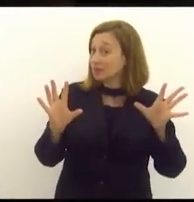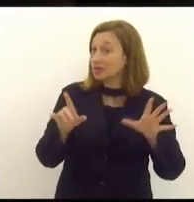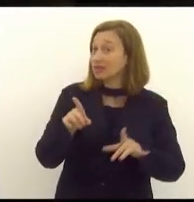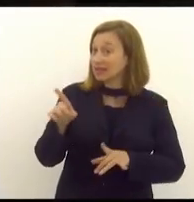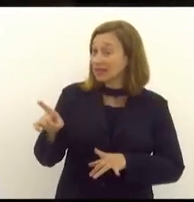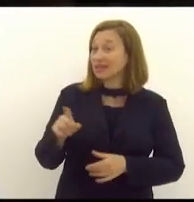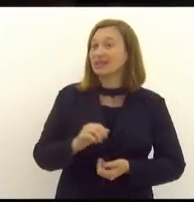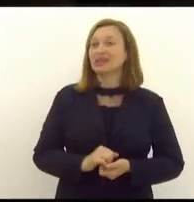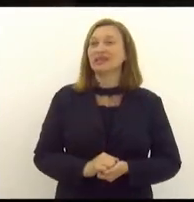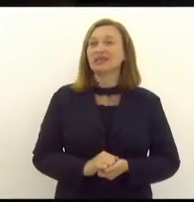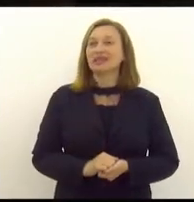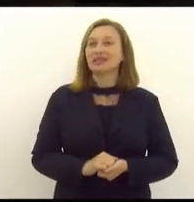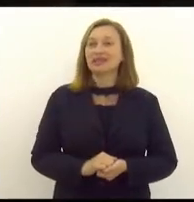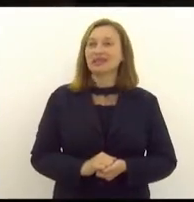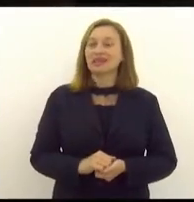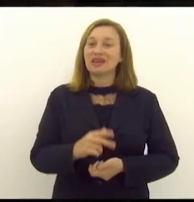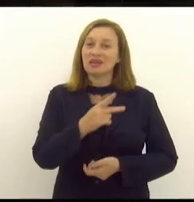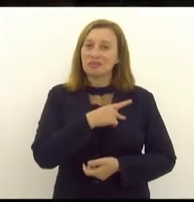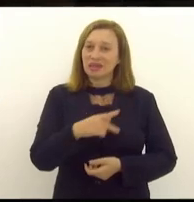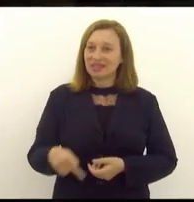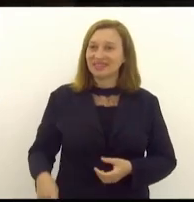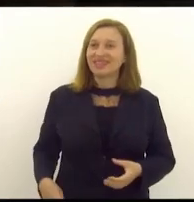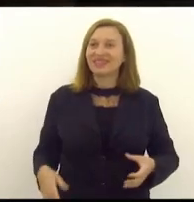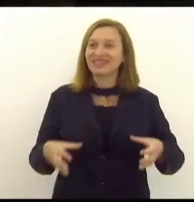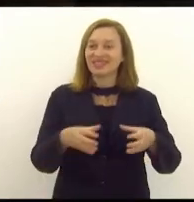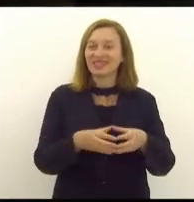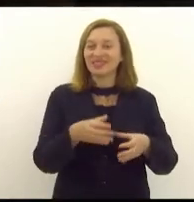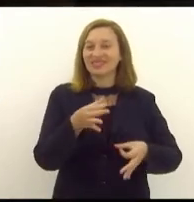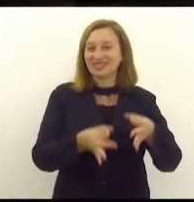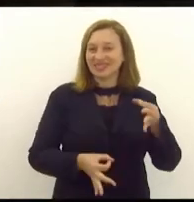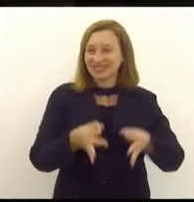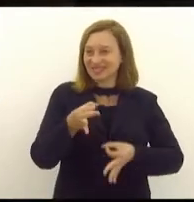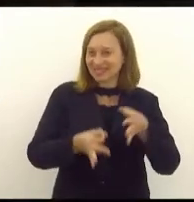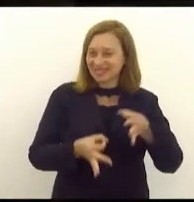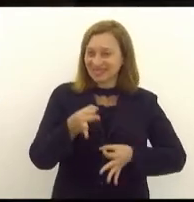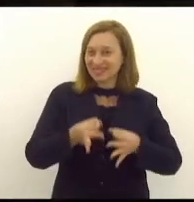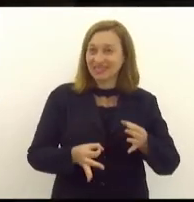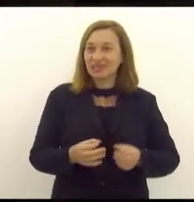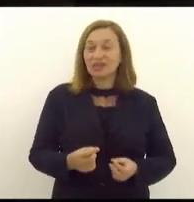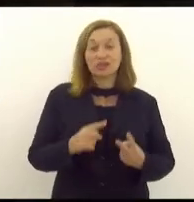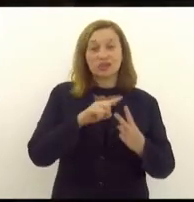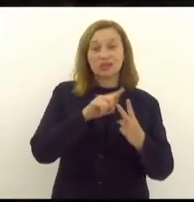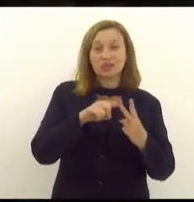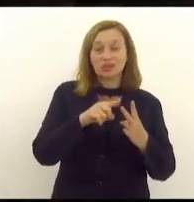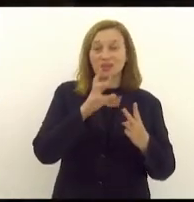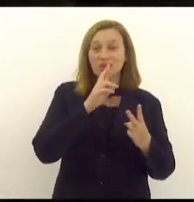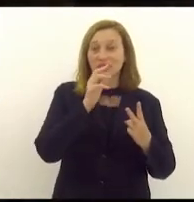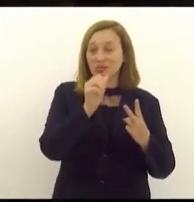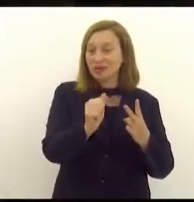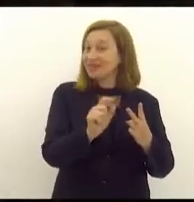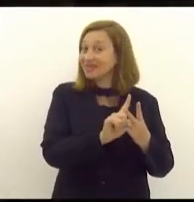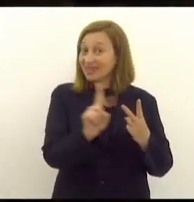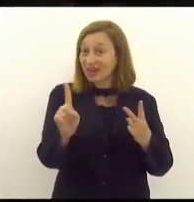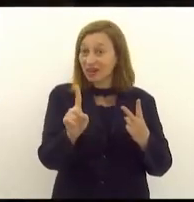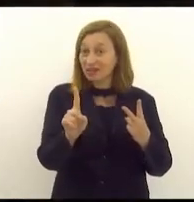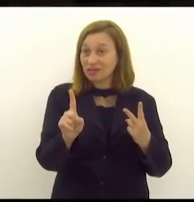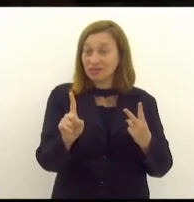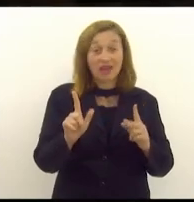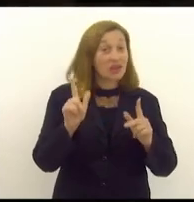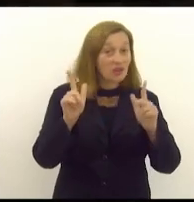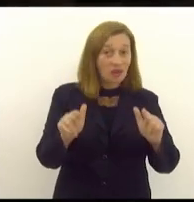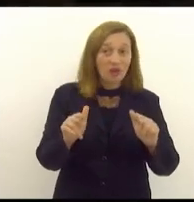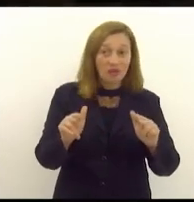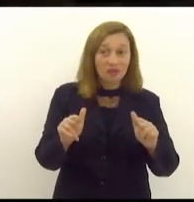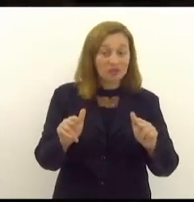Preside a comissão de constituição e justiça São dois amores não é o mesmo